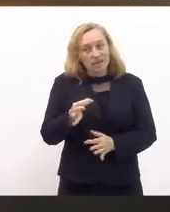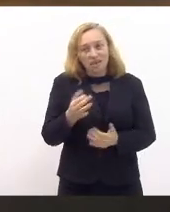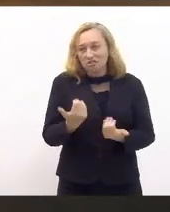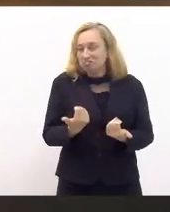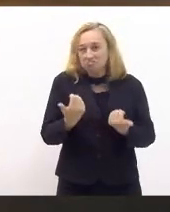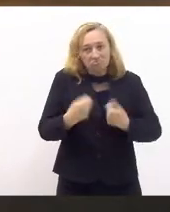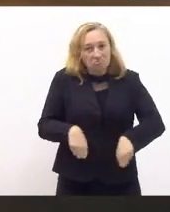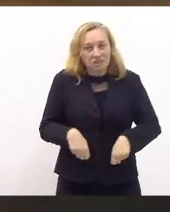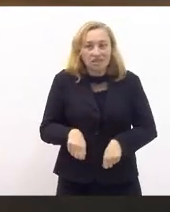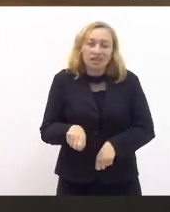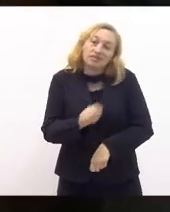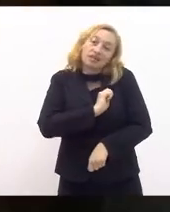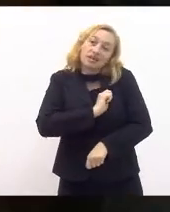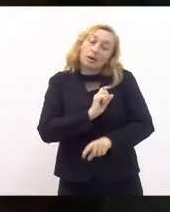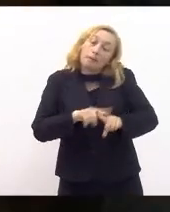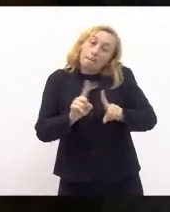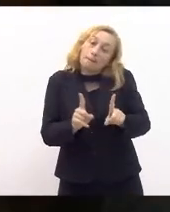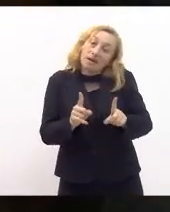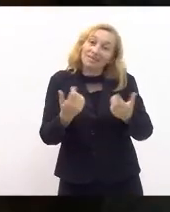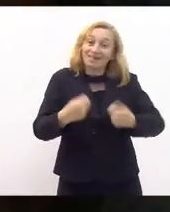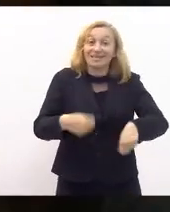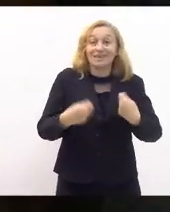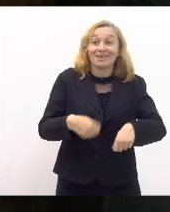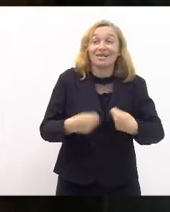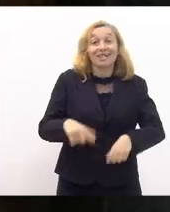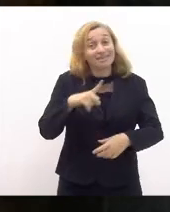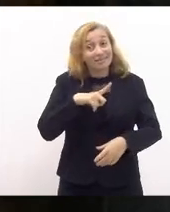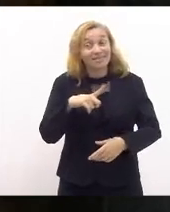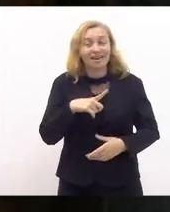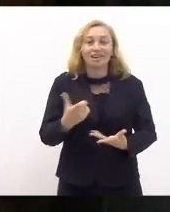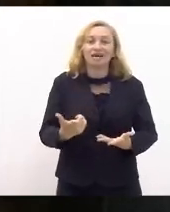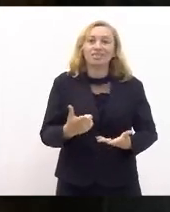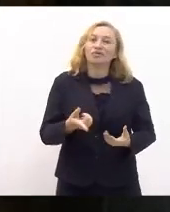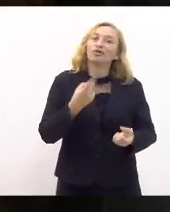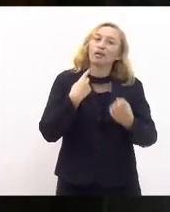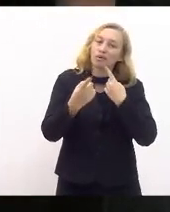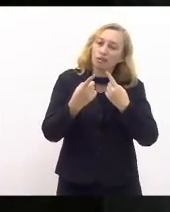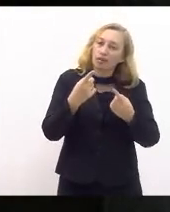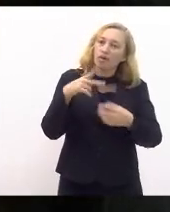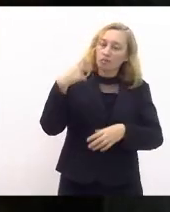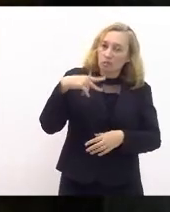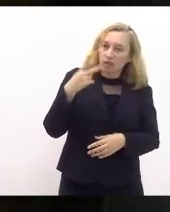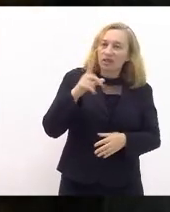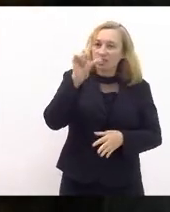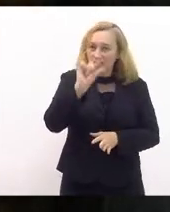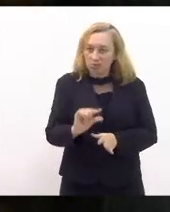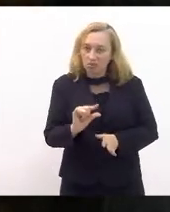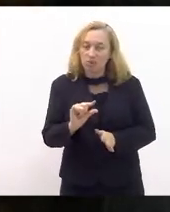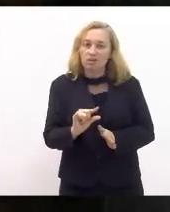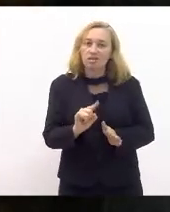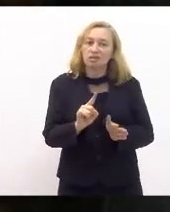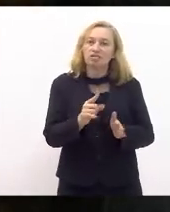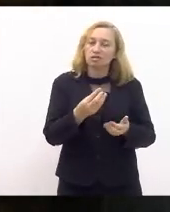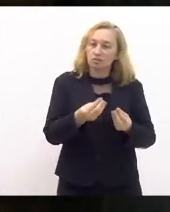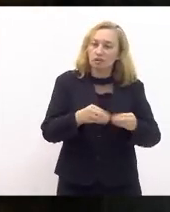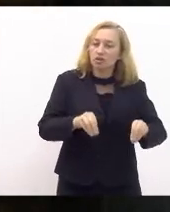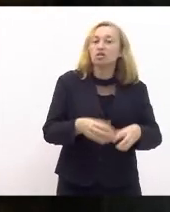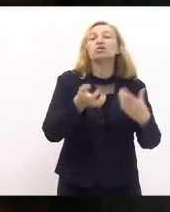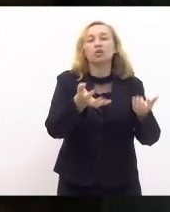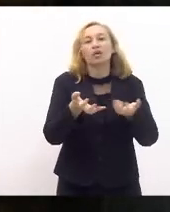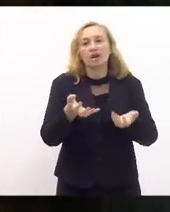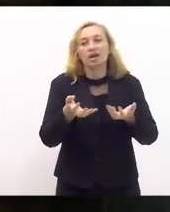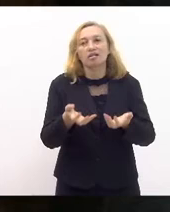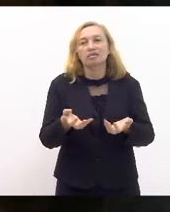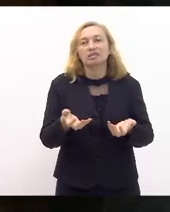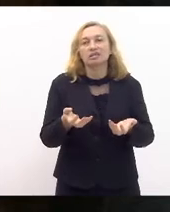ideal, mas, havendo a necessidade do regime, foi uma política de grande redução de danos. E aqui eu quero